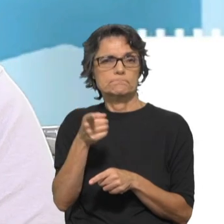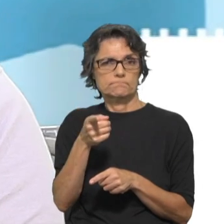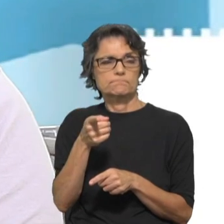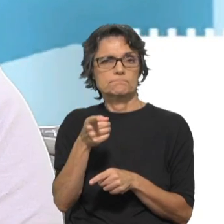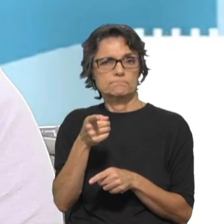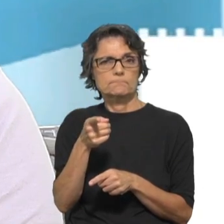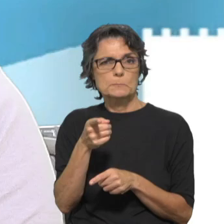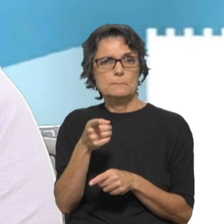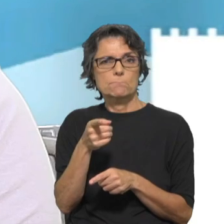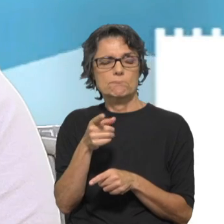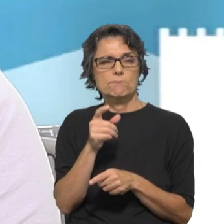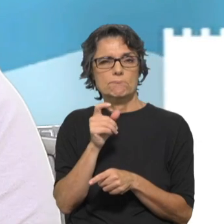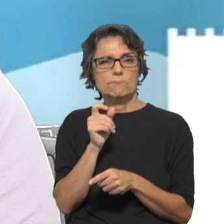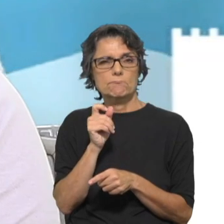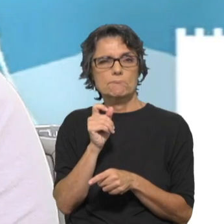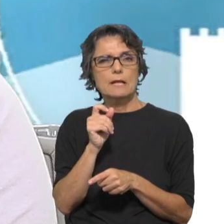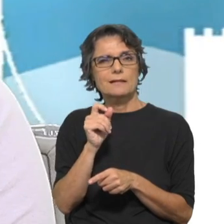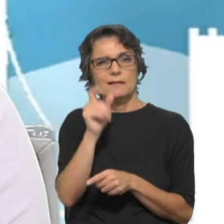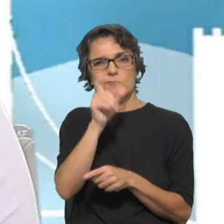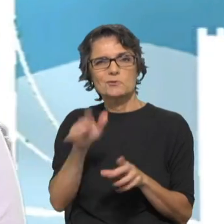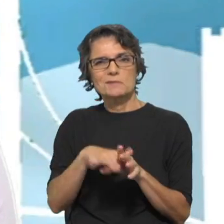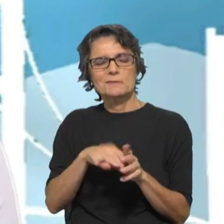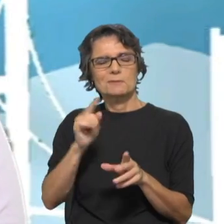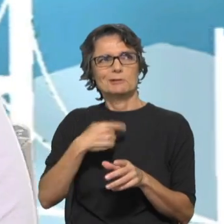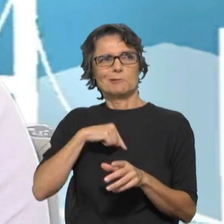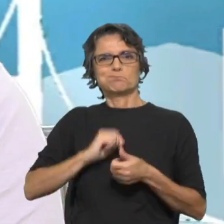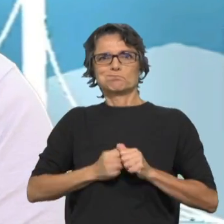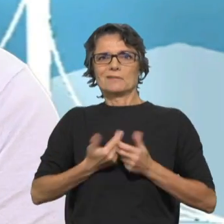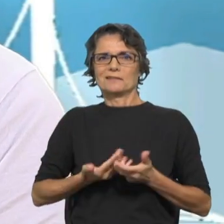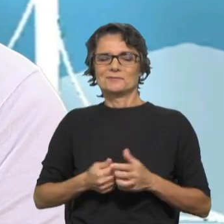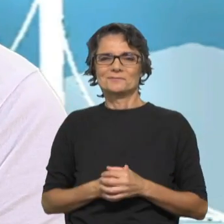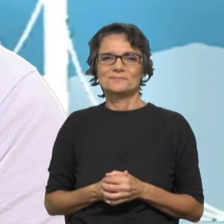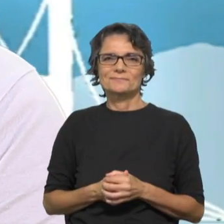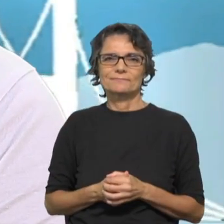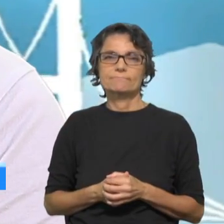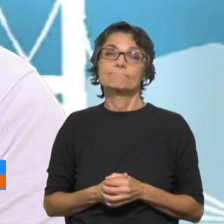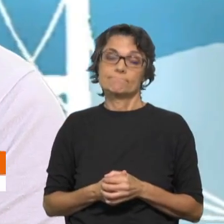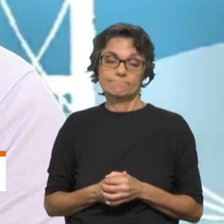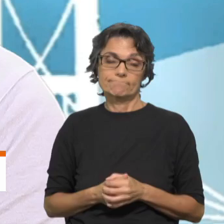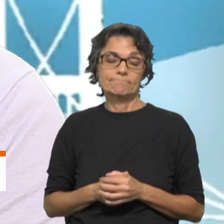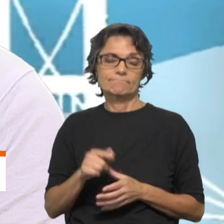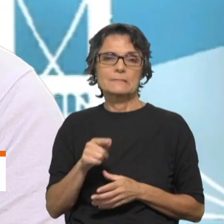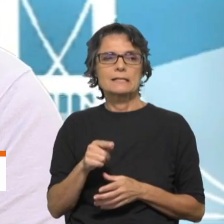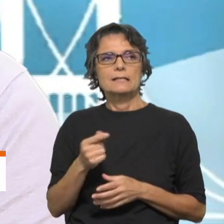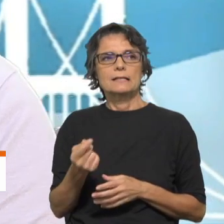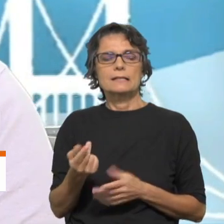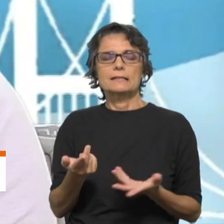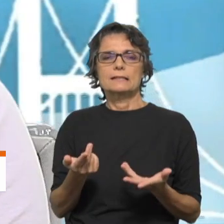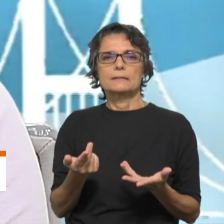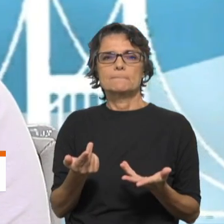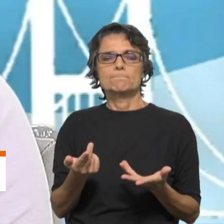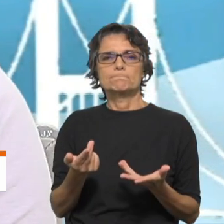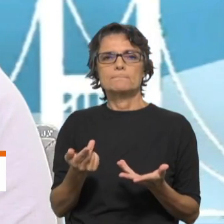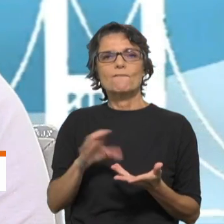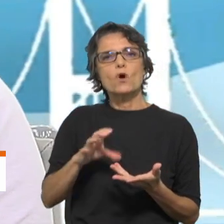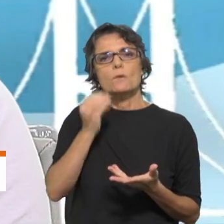e transforma cada participante? Sem dúvida. Os convívios fraternos é uma dinâmica que